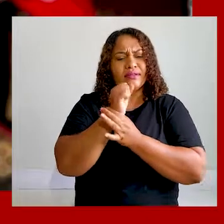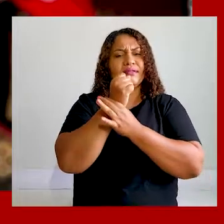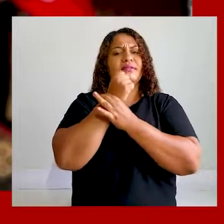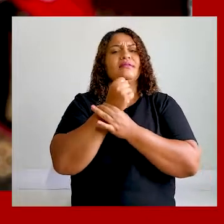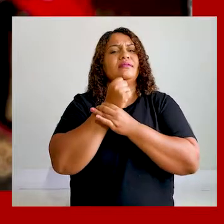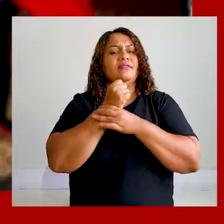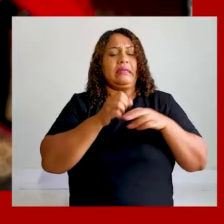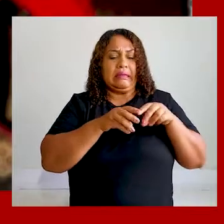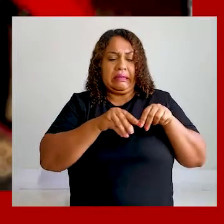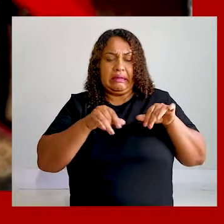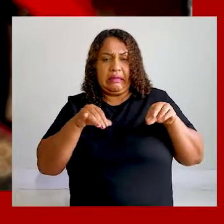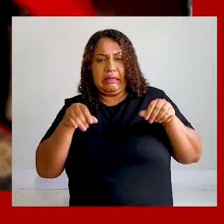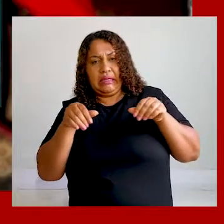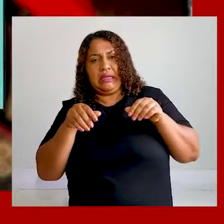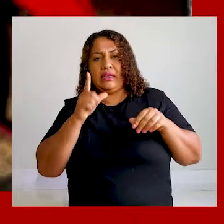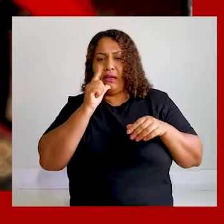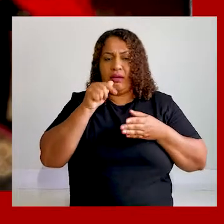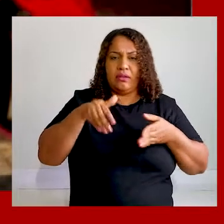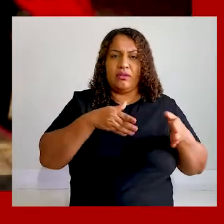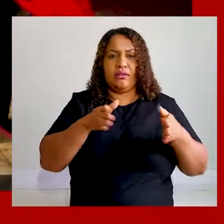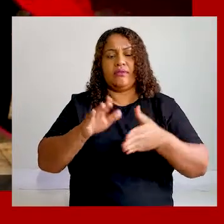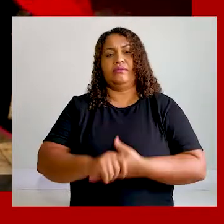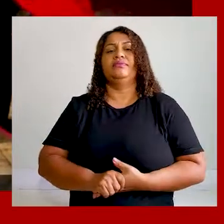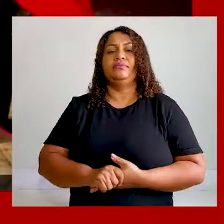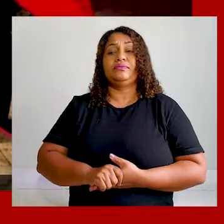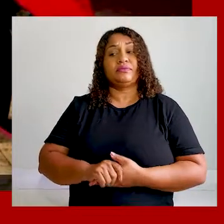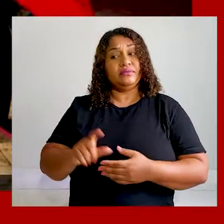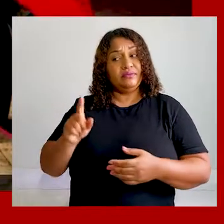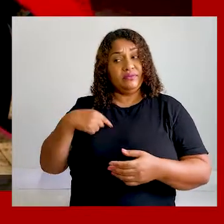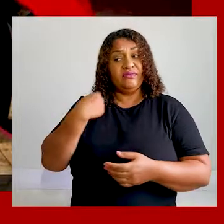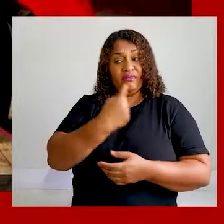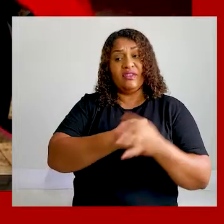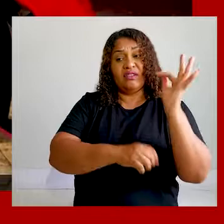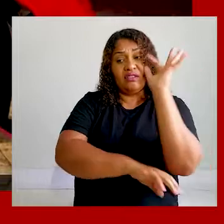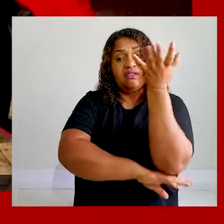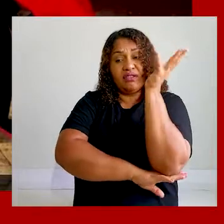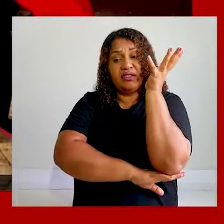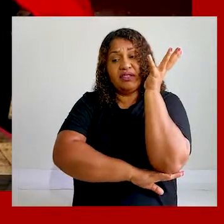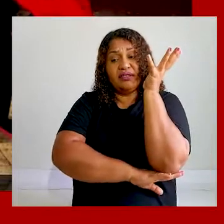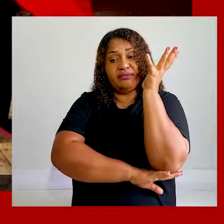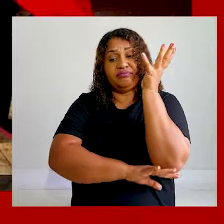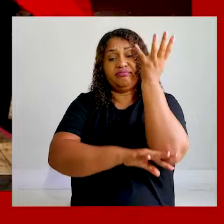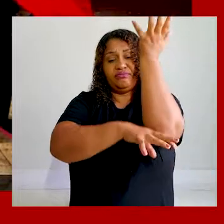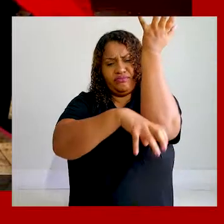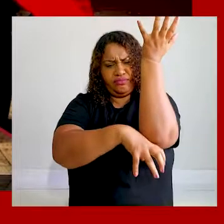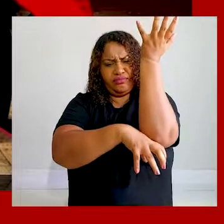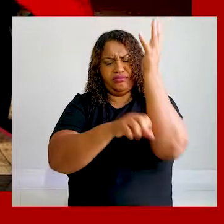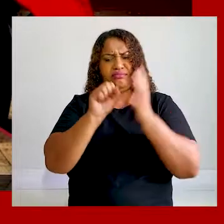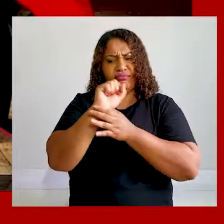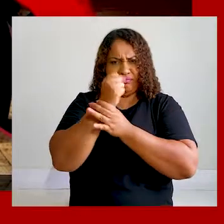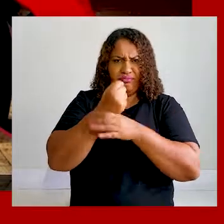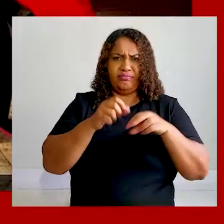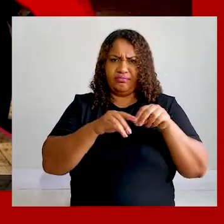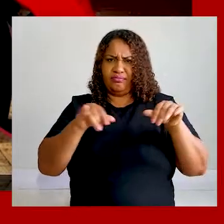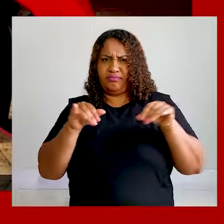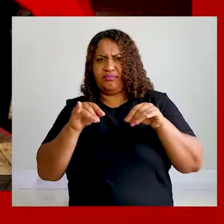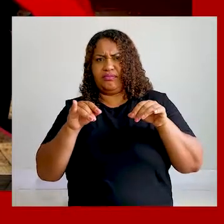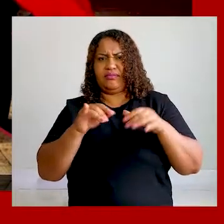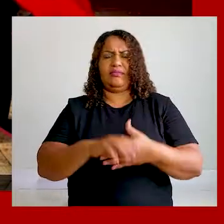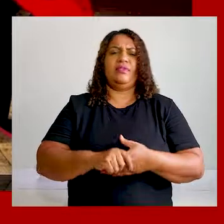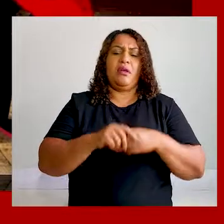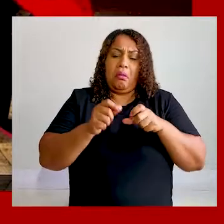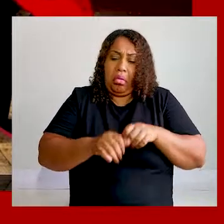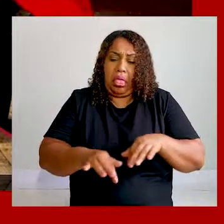as terras das margens. Não deixamos que elas desabem, contou-lhe a